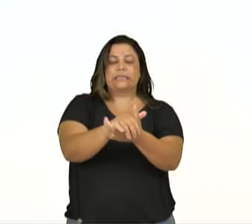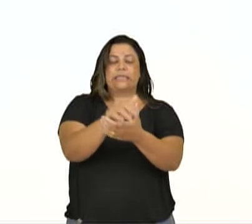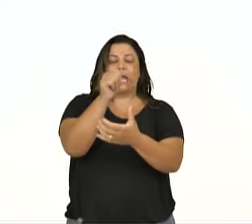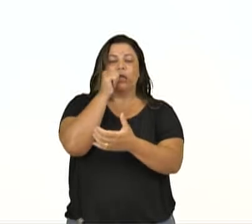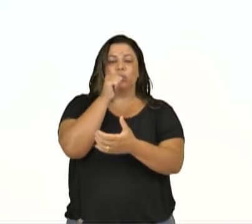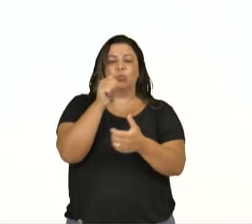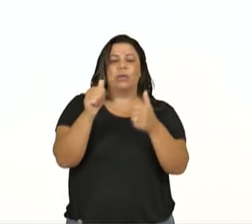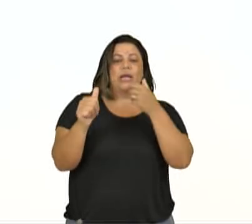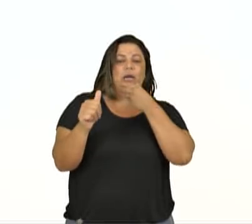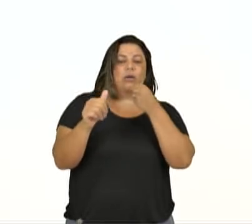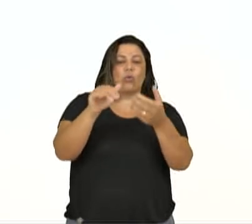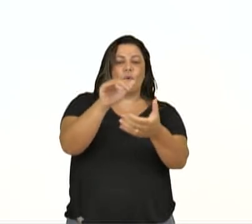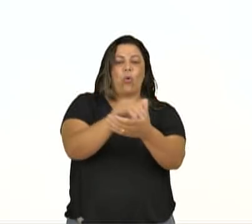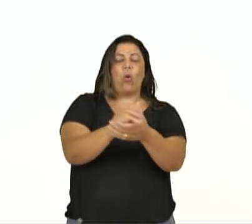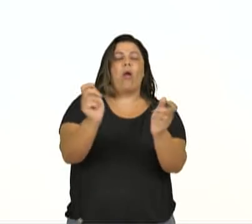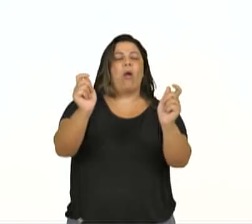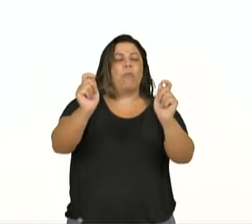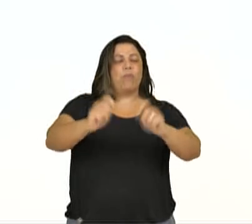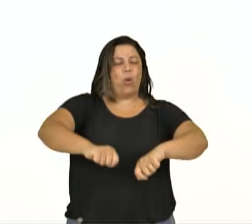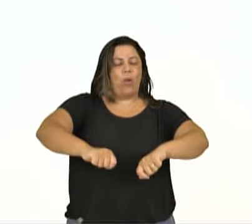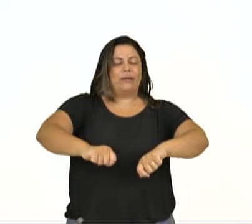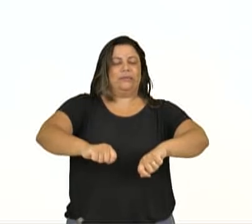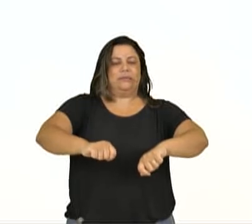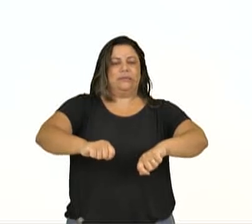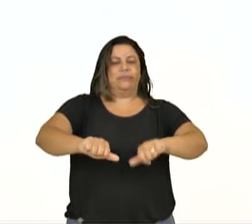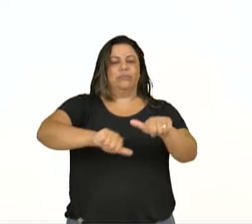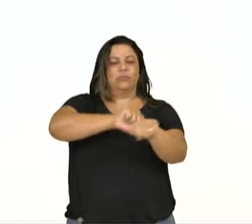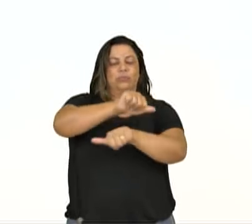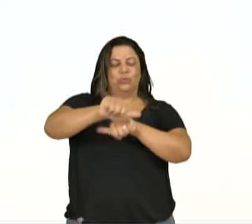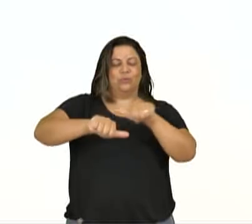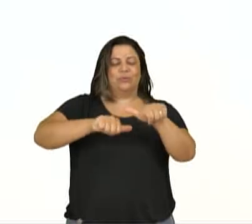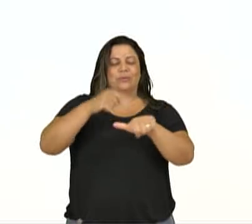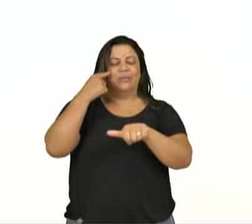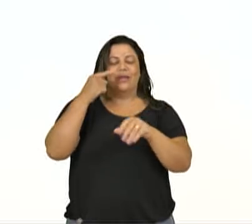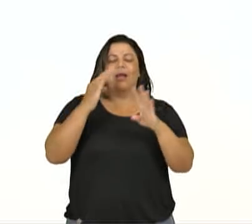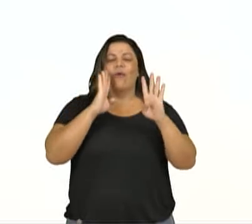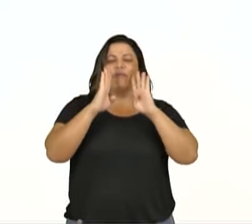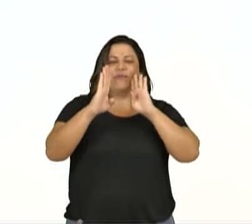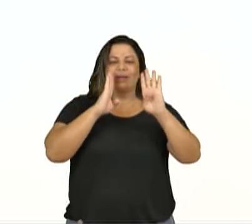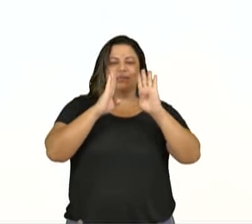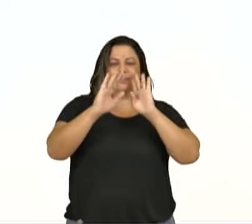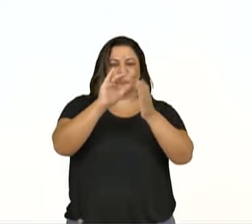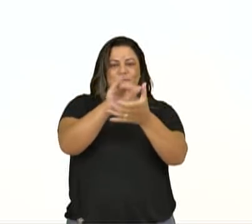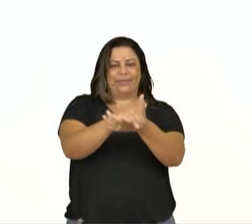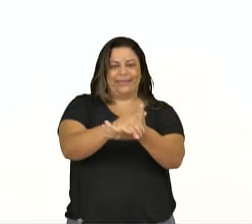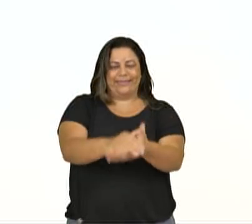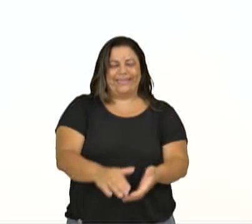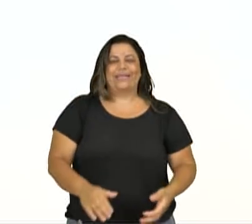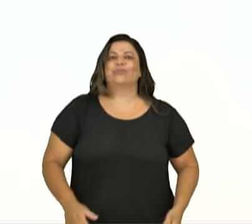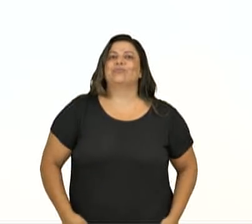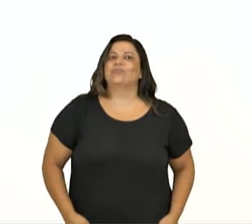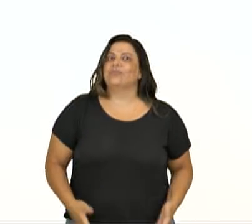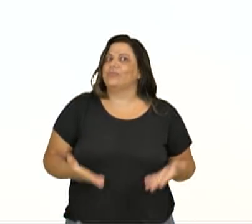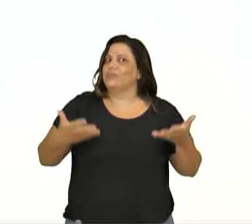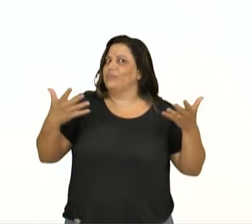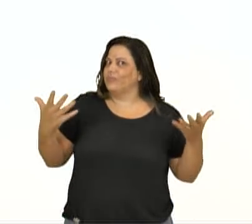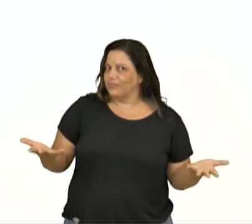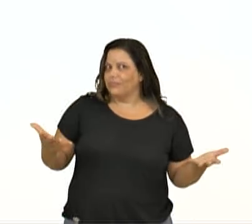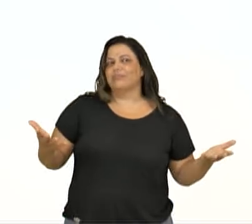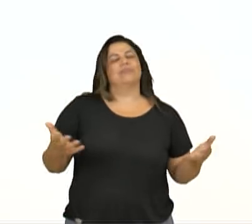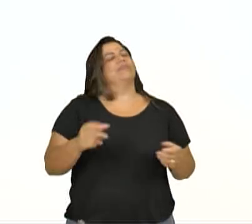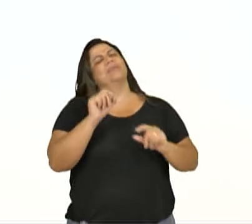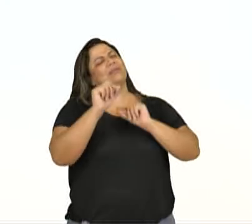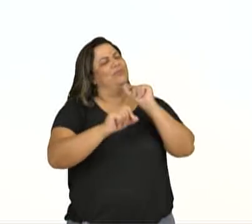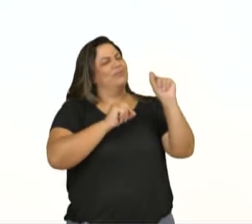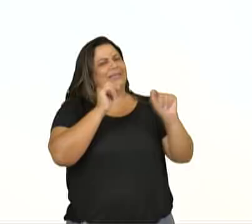Podem atualizar seus status no Facebook. E agora, nesse caso, nós temos um exemplo de quê? Será que é uma